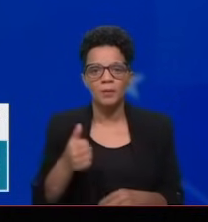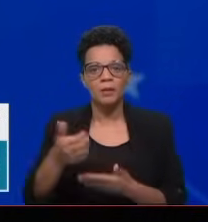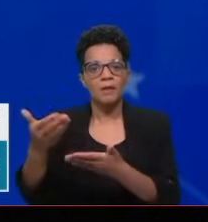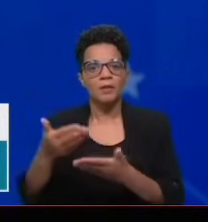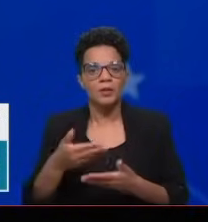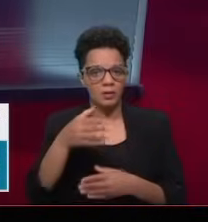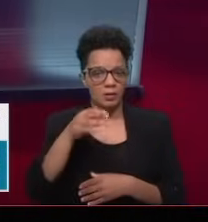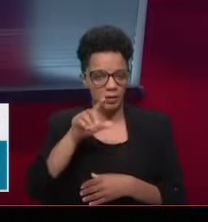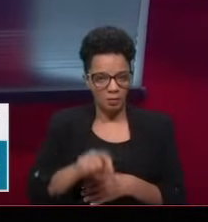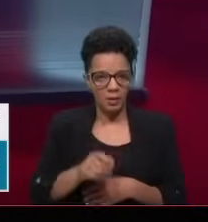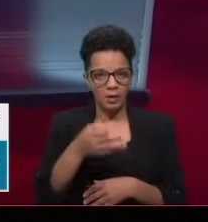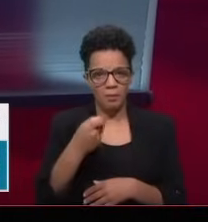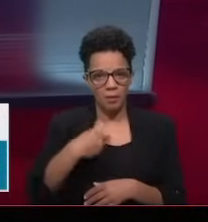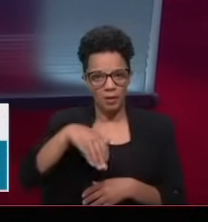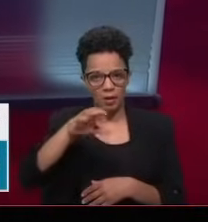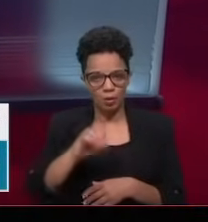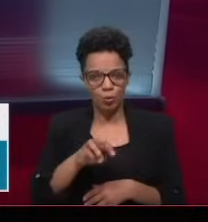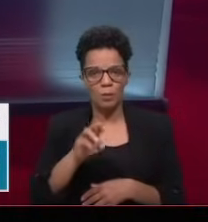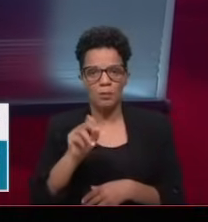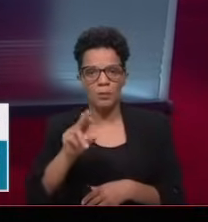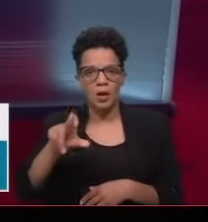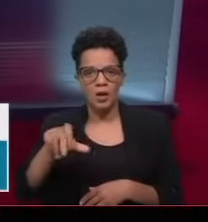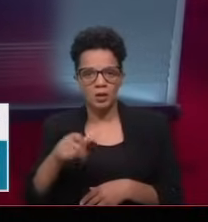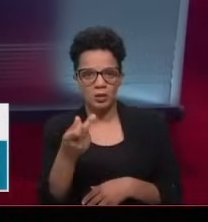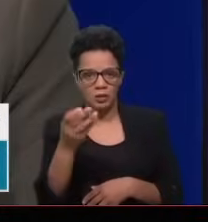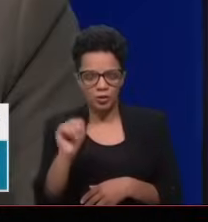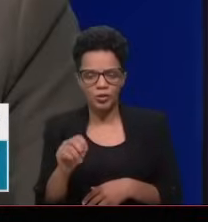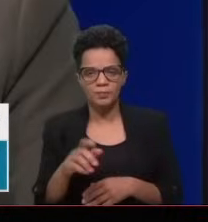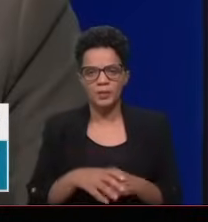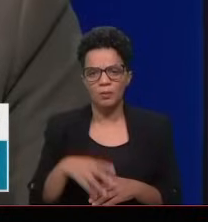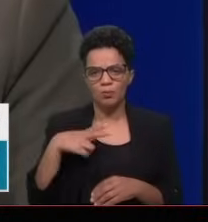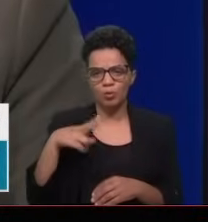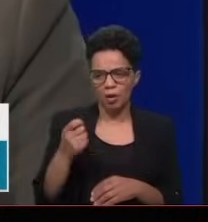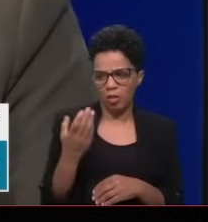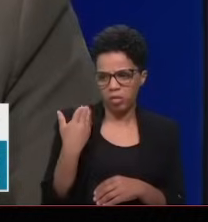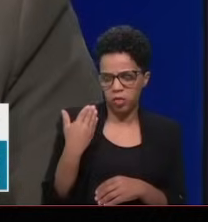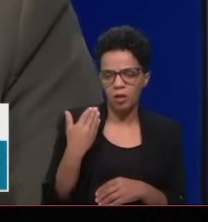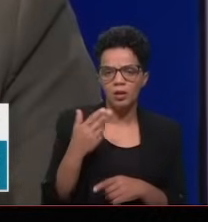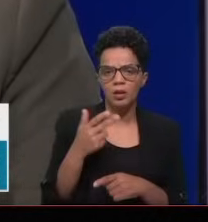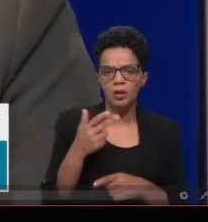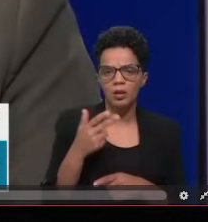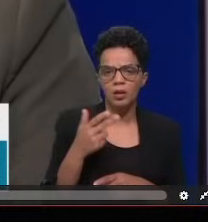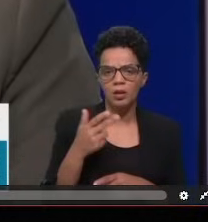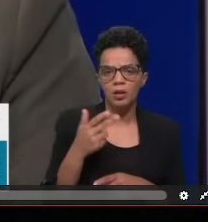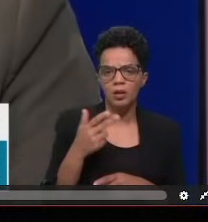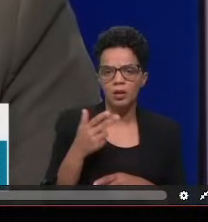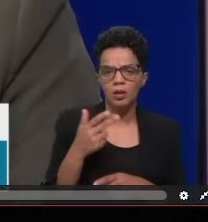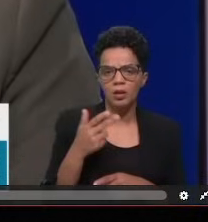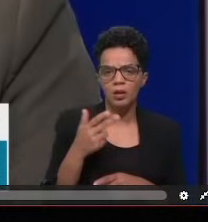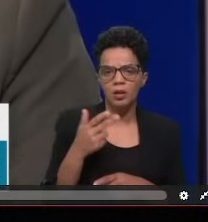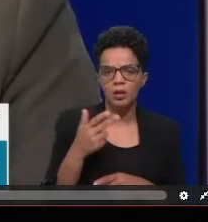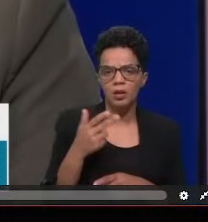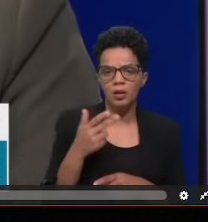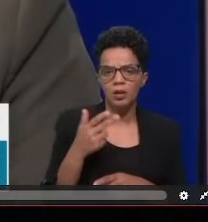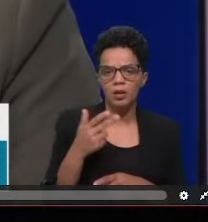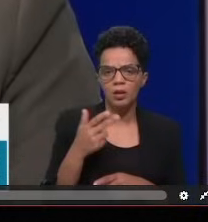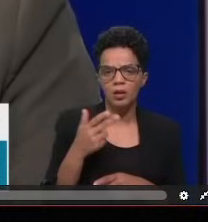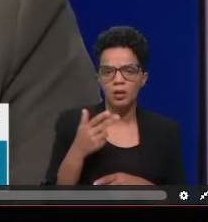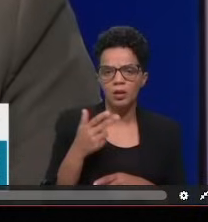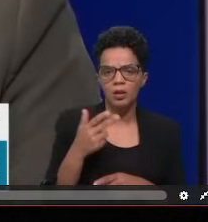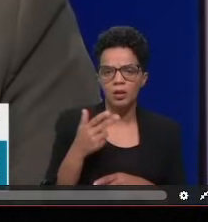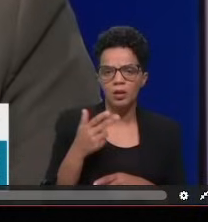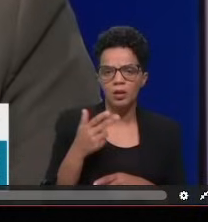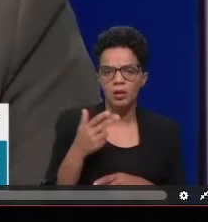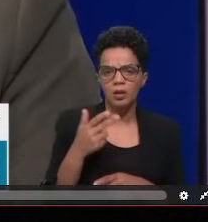H nós temos em Portugal um caso que recentemente foi alvo de uma reportagem no público é o caso do fund Pr olha repara ozinho isso dos pa Lopes e do